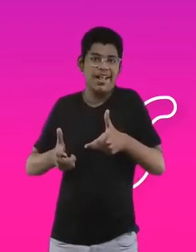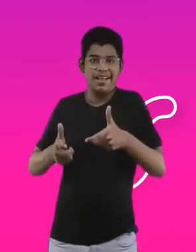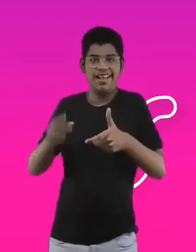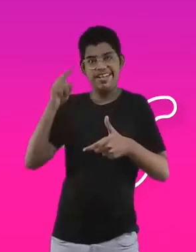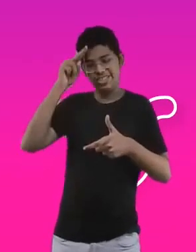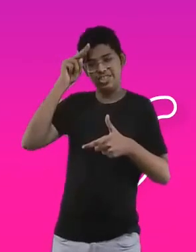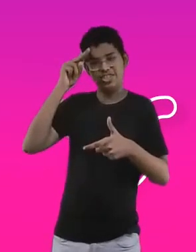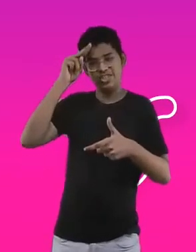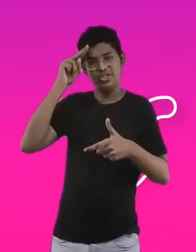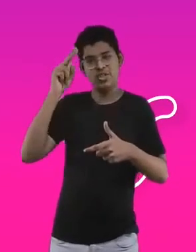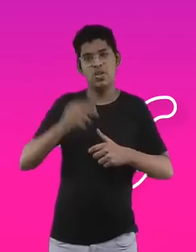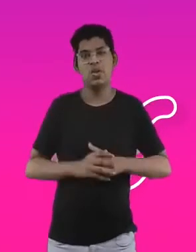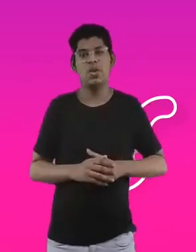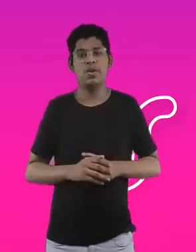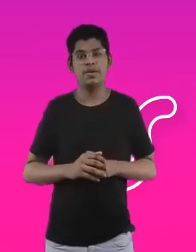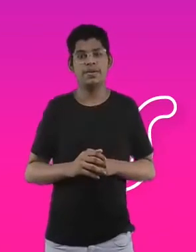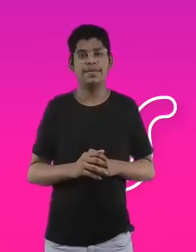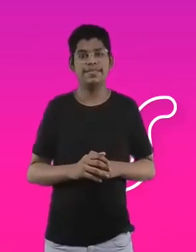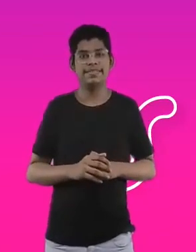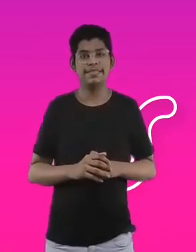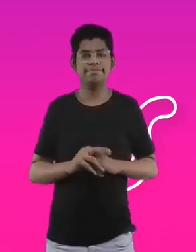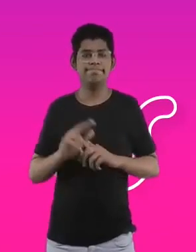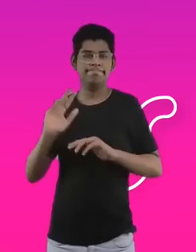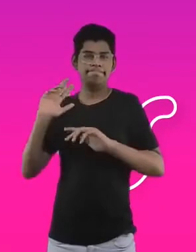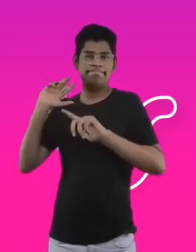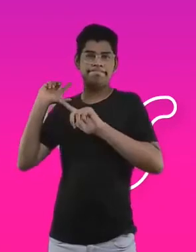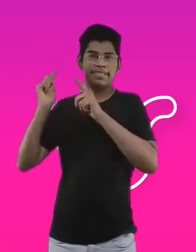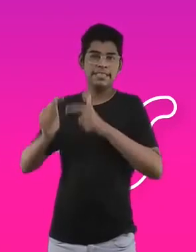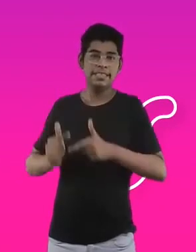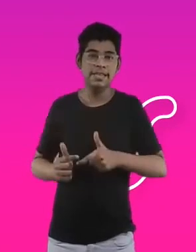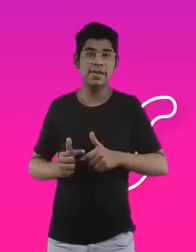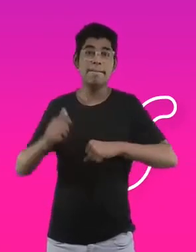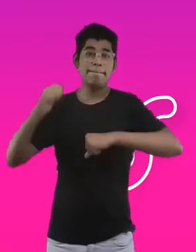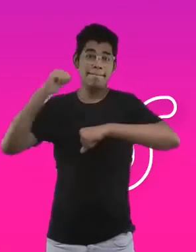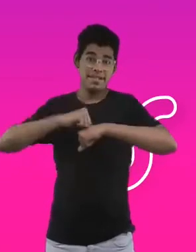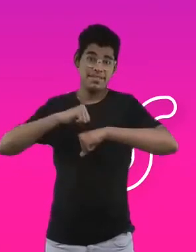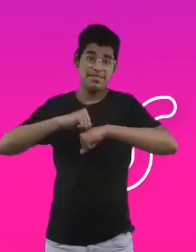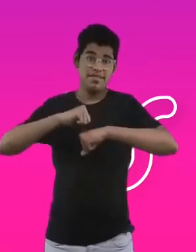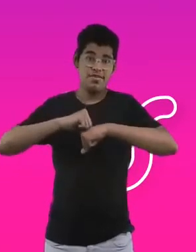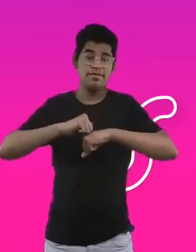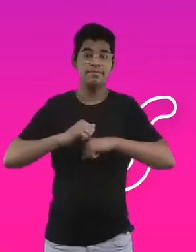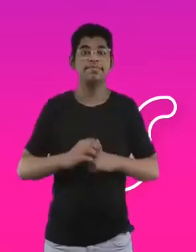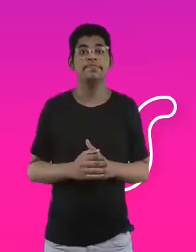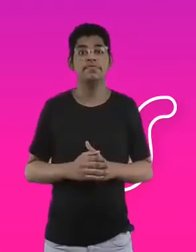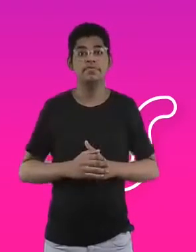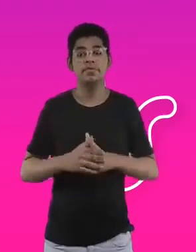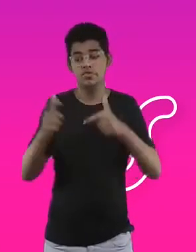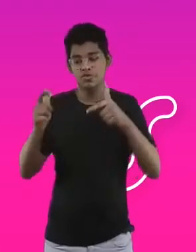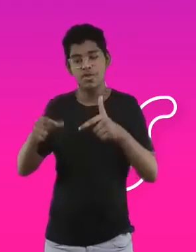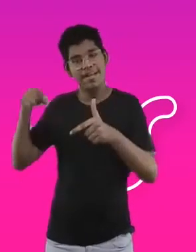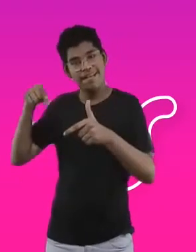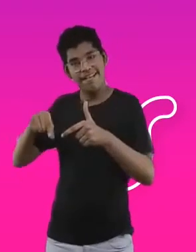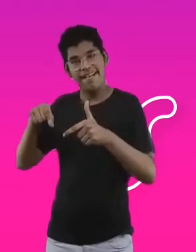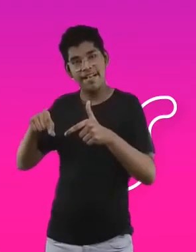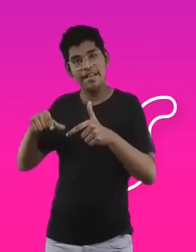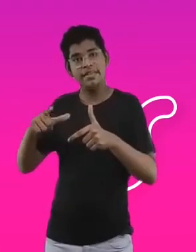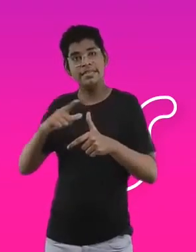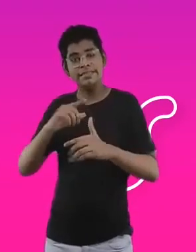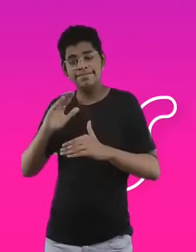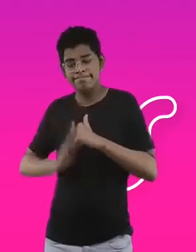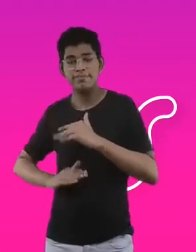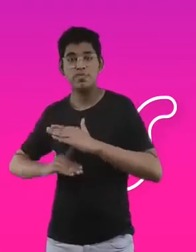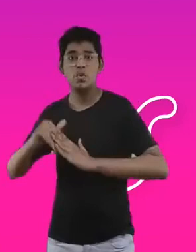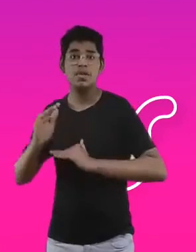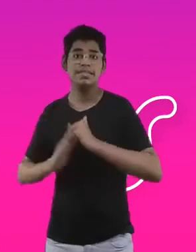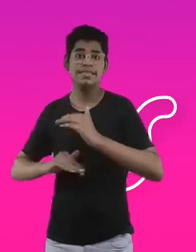uma dinâmica histórica do imaterial, mas até dentro desse lugar, a gente também está vivenciando um processo que se dá tanto